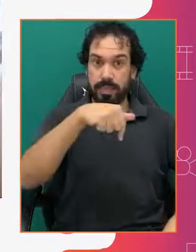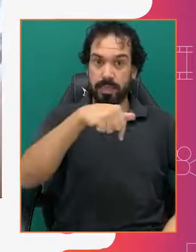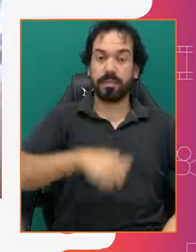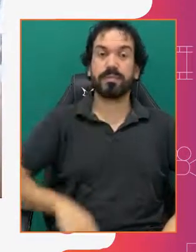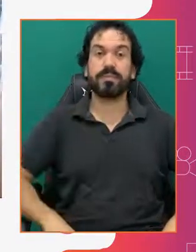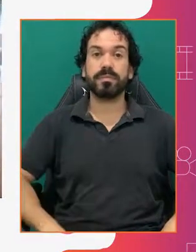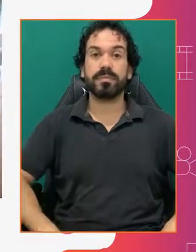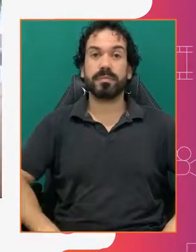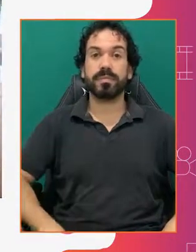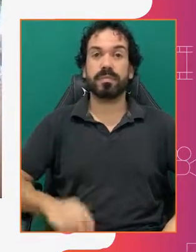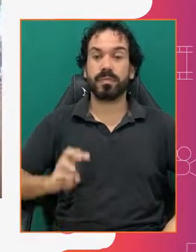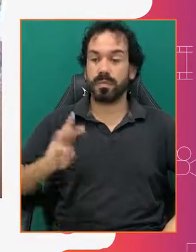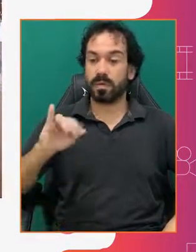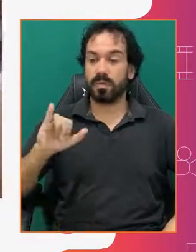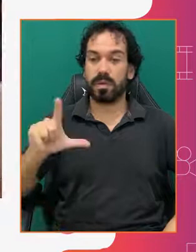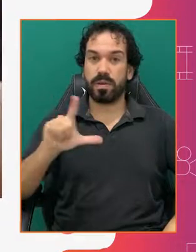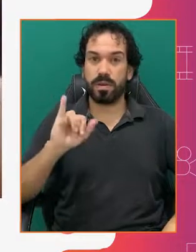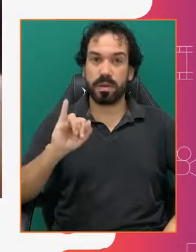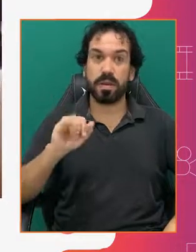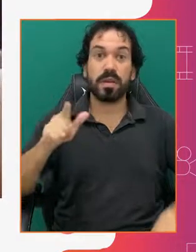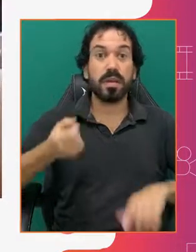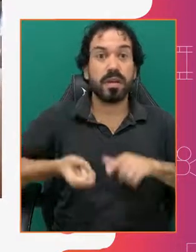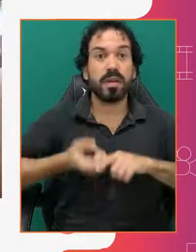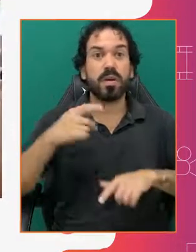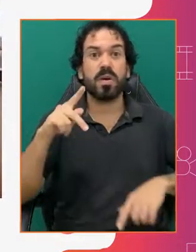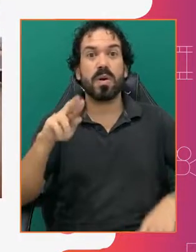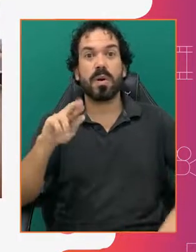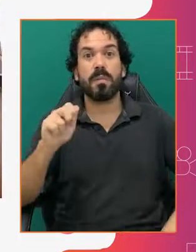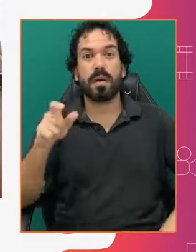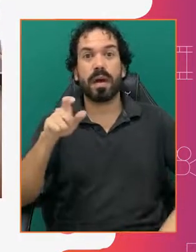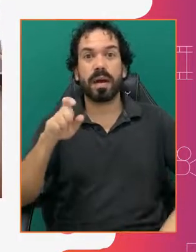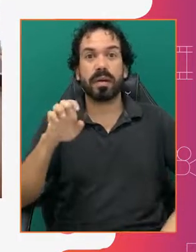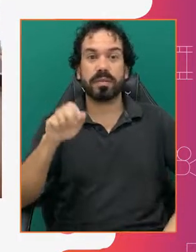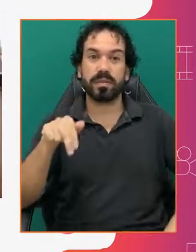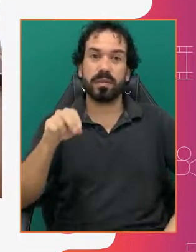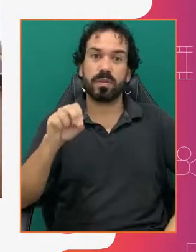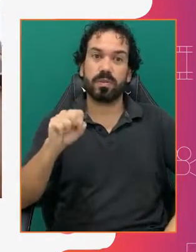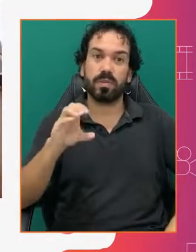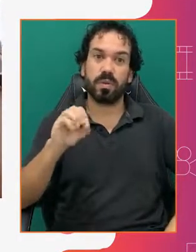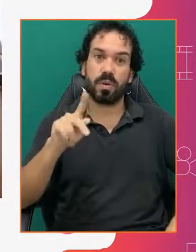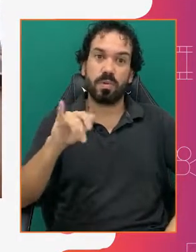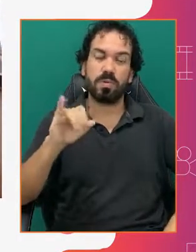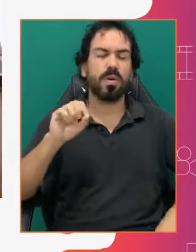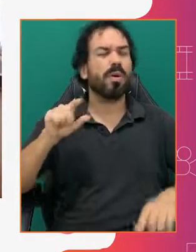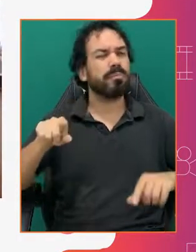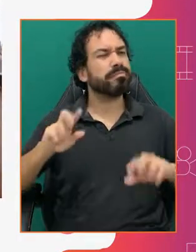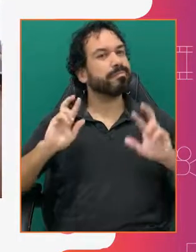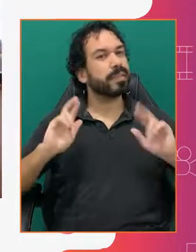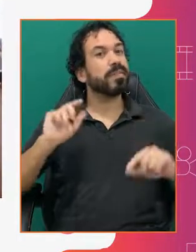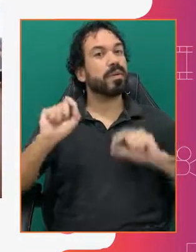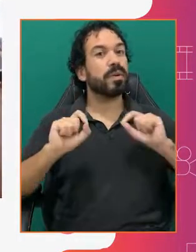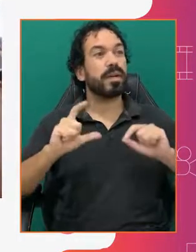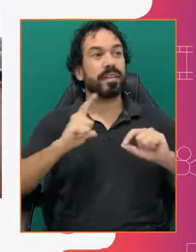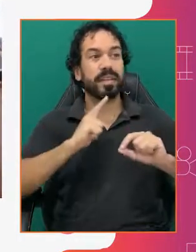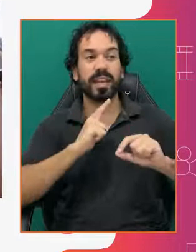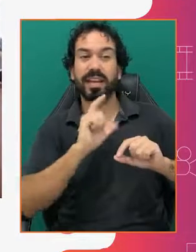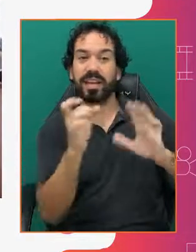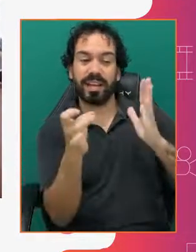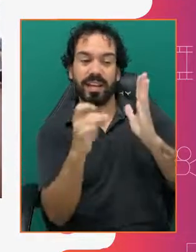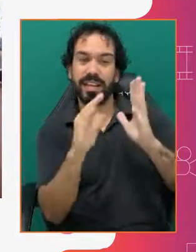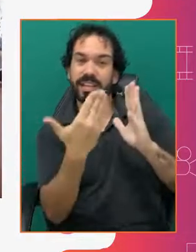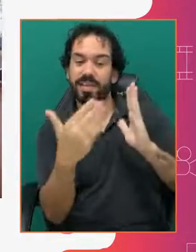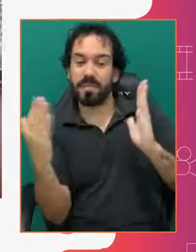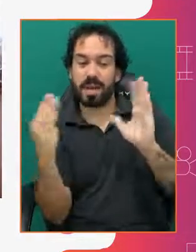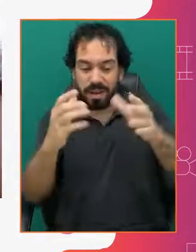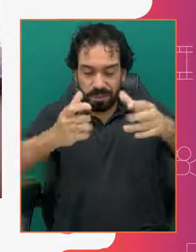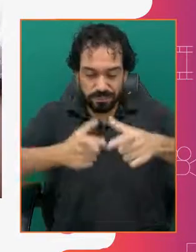1877, Émile Reynaud criou o praxinoscópio, que tem como principal diferença um jogo de espelhos dentro